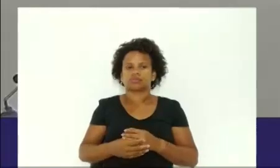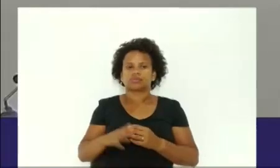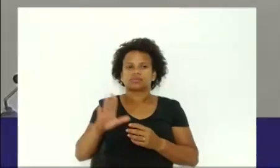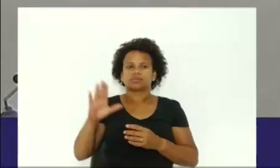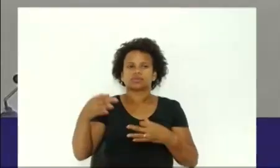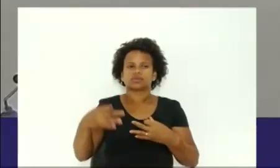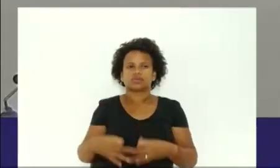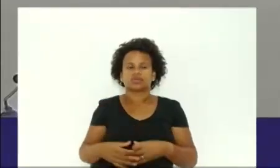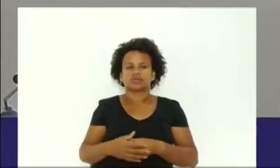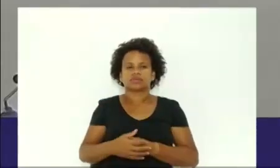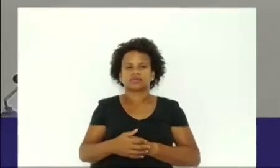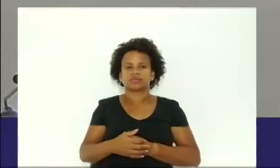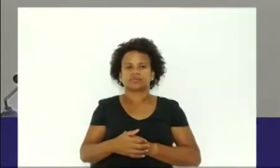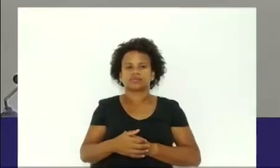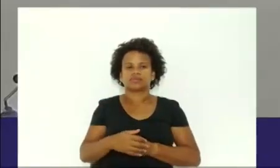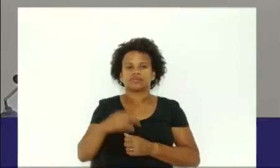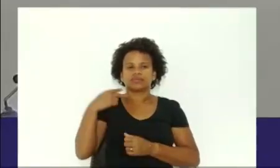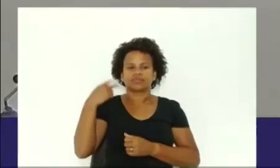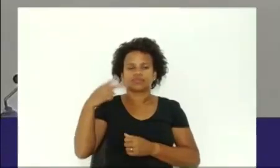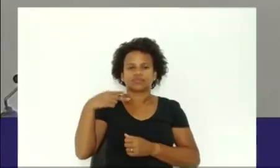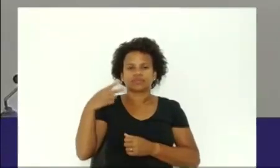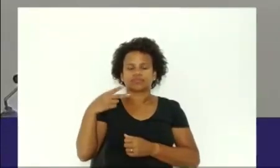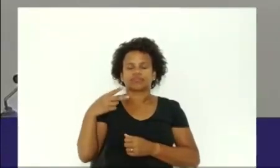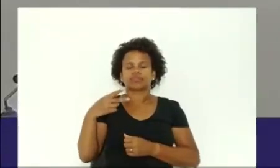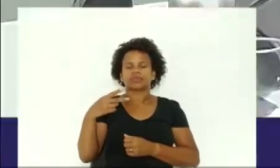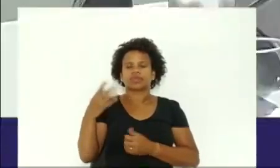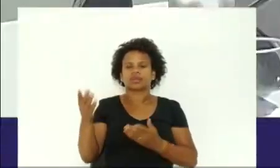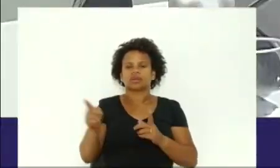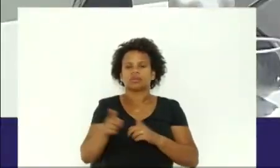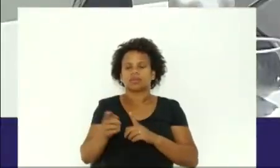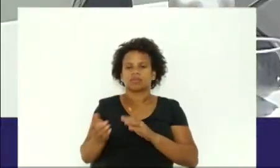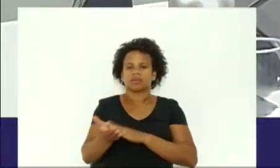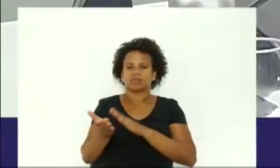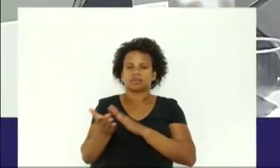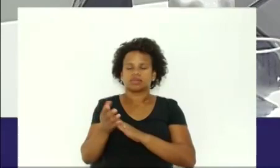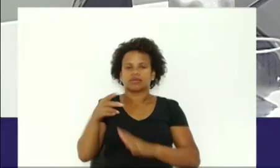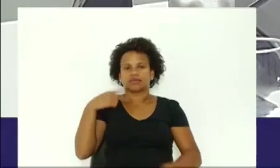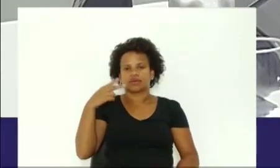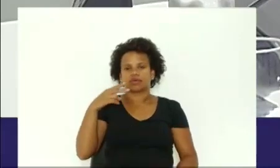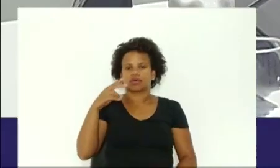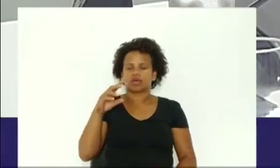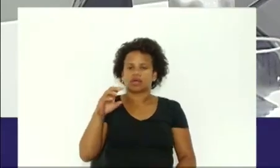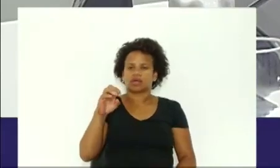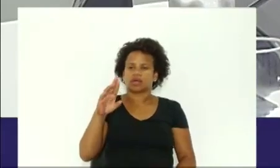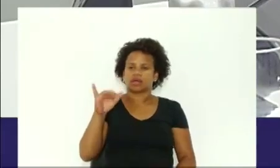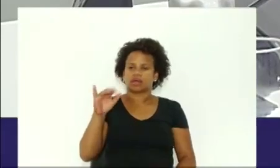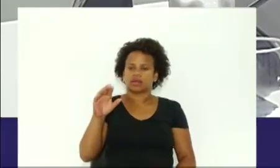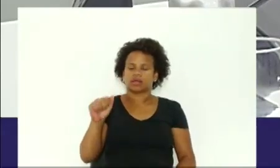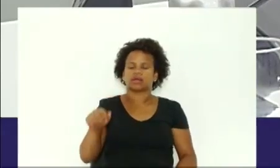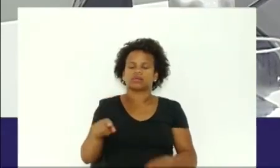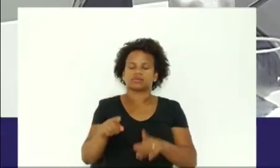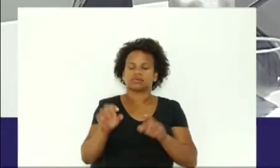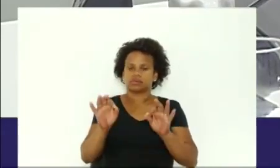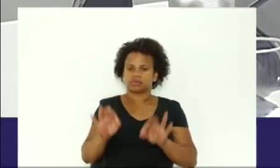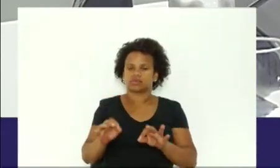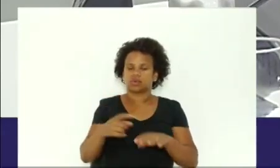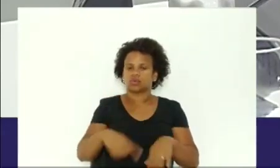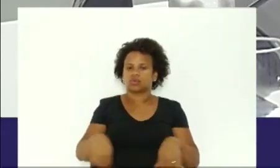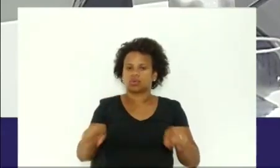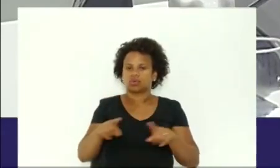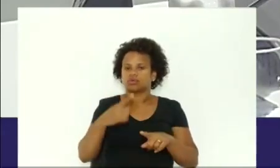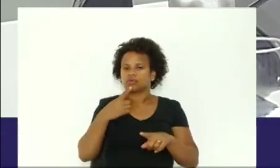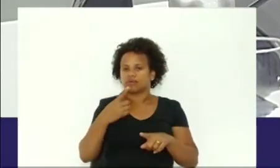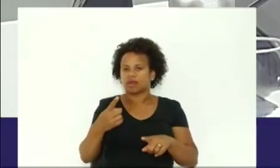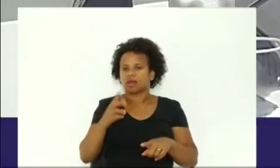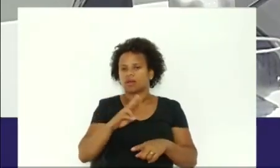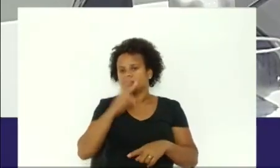palavra pela ordem, vereadora. Da mesma maneira, gostaria de parabenizar a vereadora Érica. Acho que a gente tem que realmente citar as pessoas